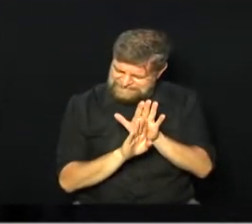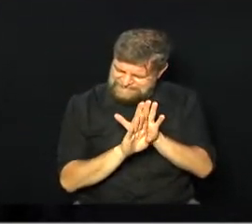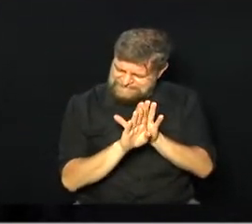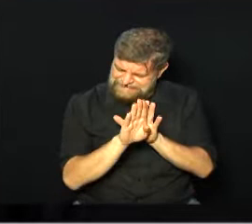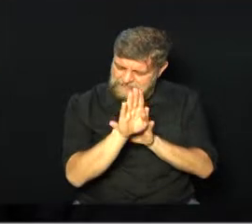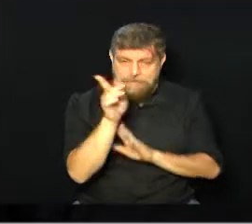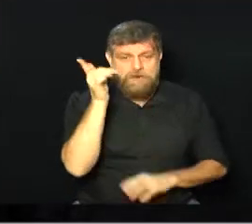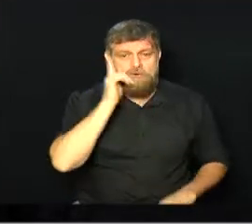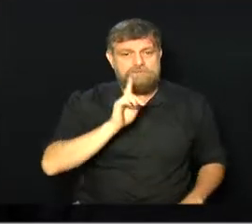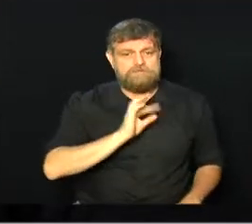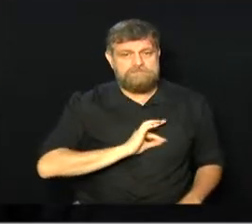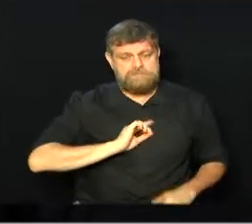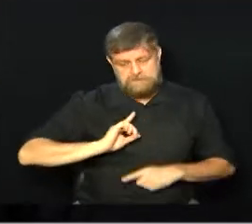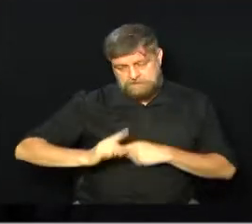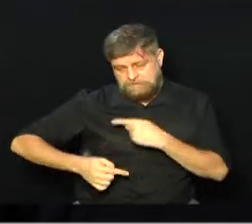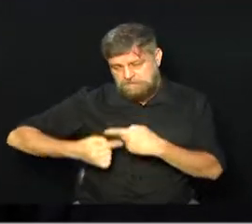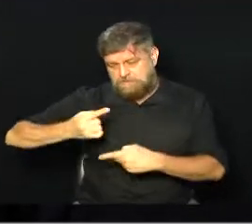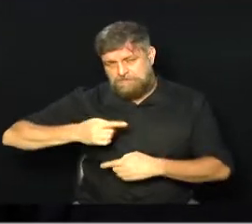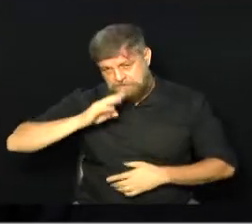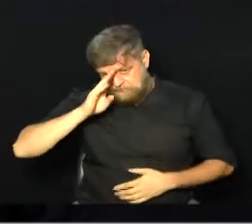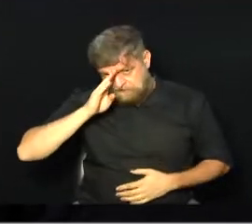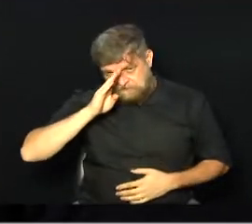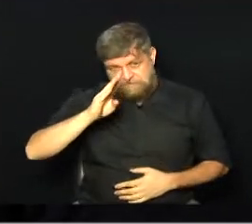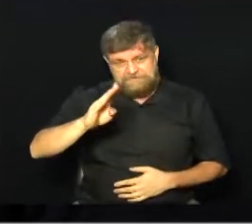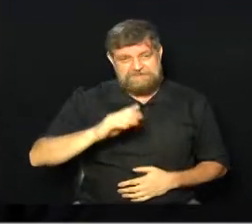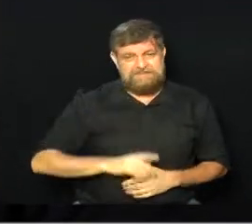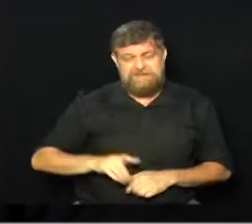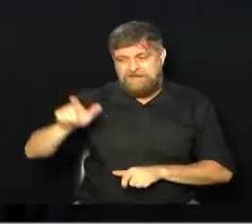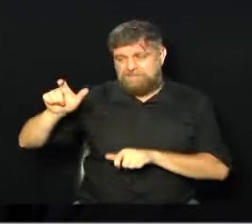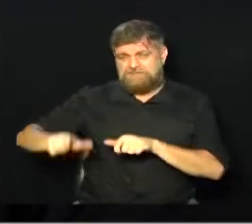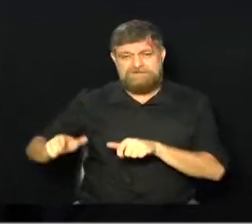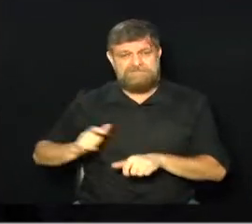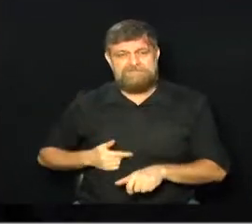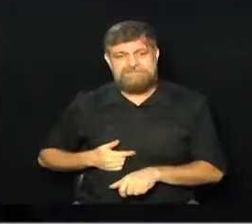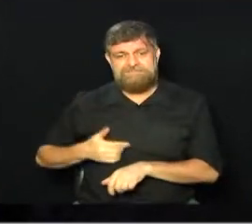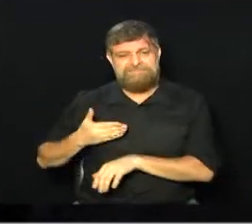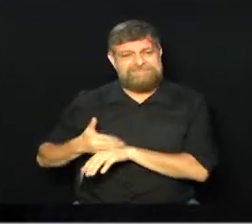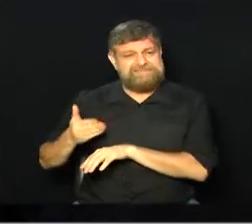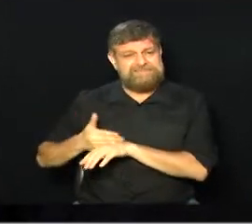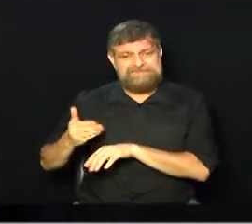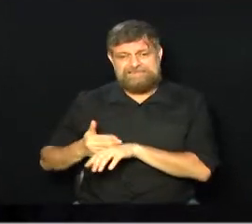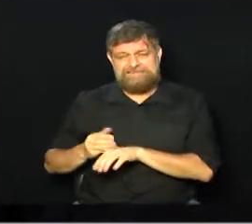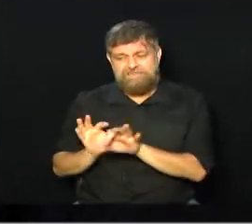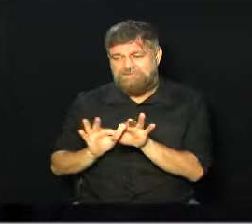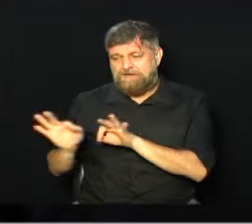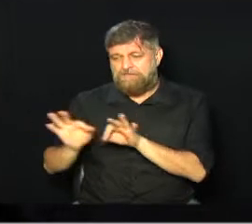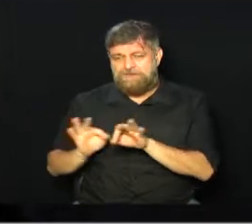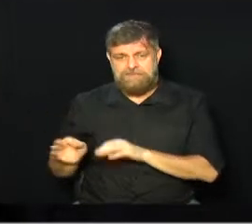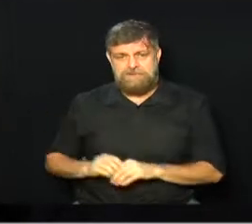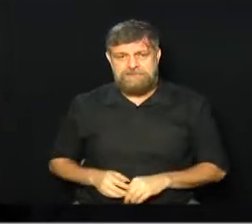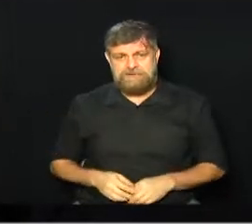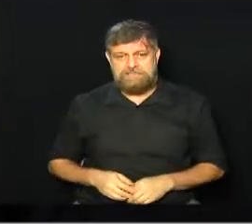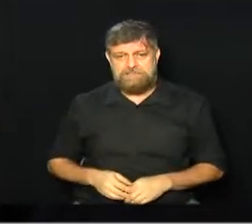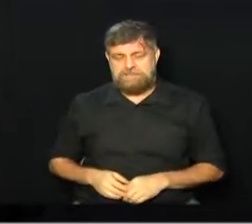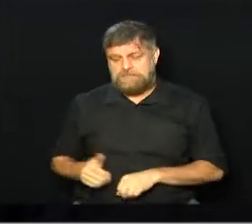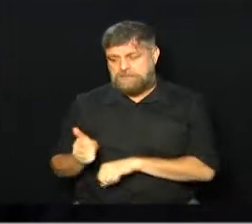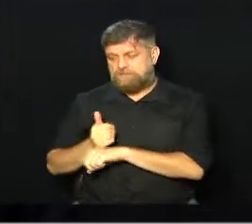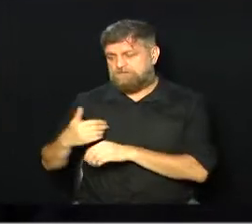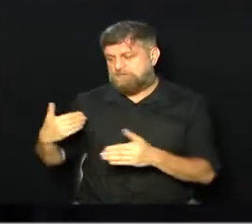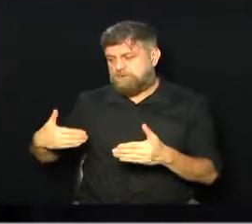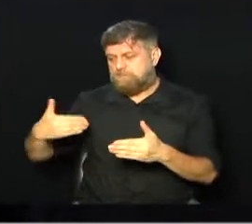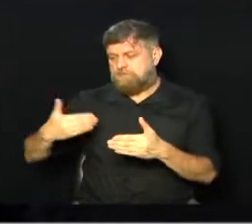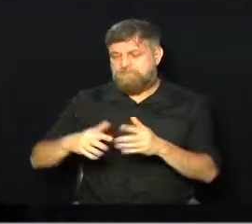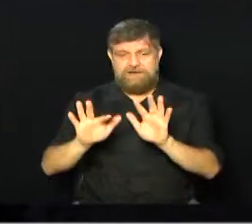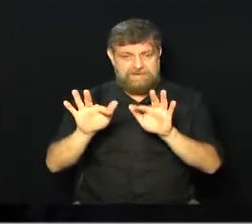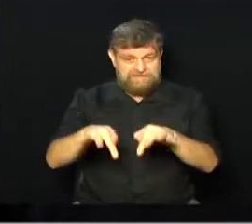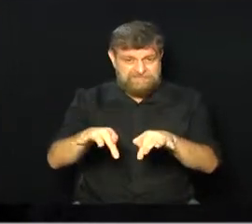o principal disso tudo é que muitos não se preparam para o fim da carreira. Então, eu acho essa parte, teoricamente, o mais